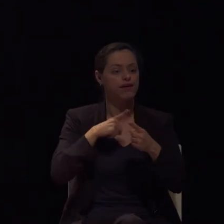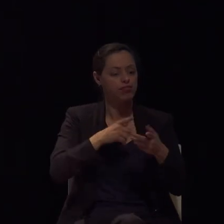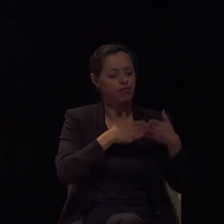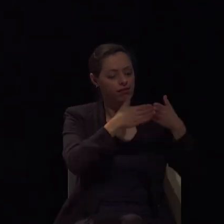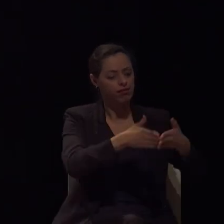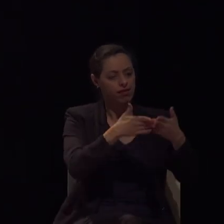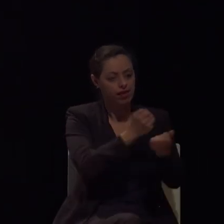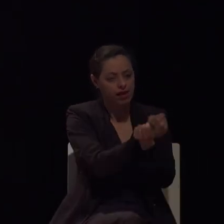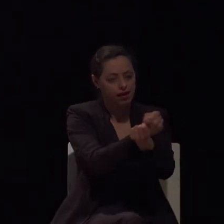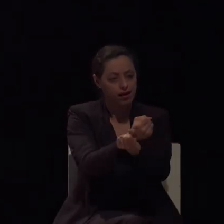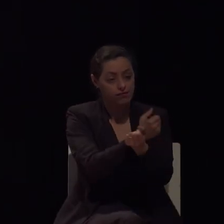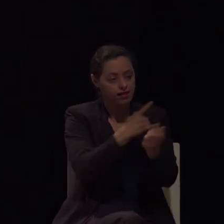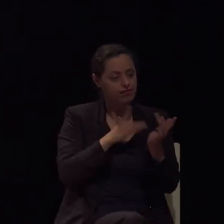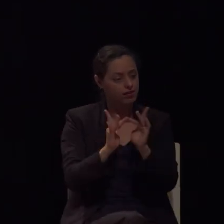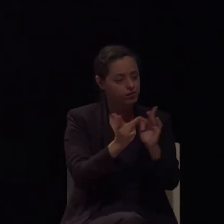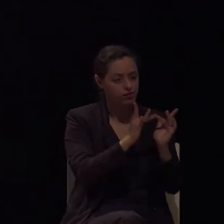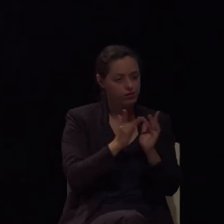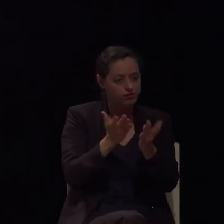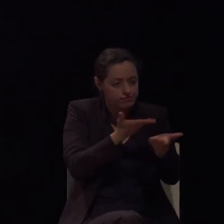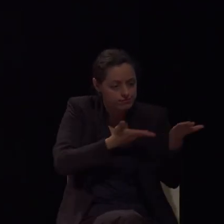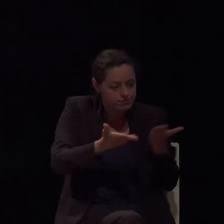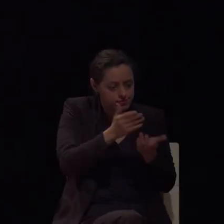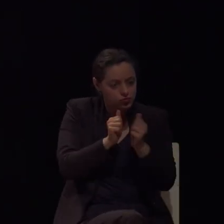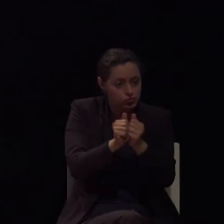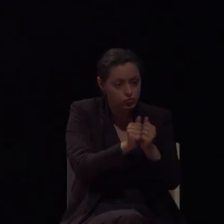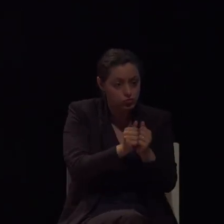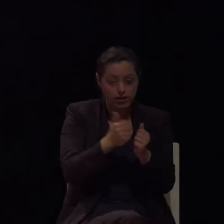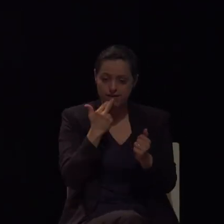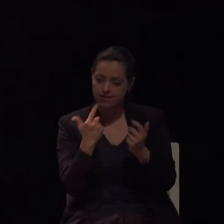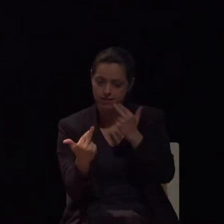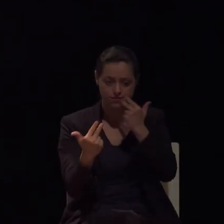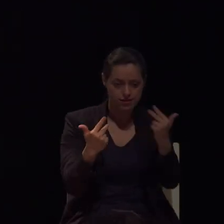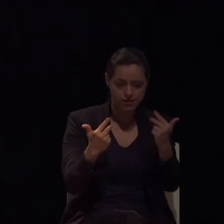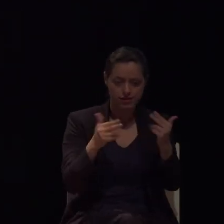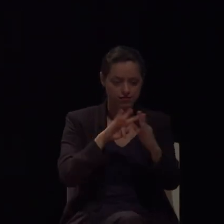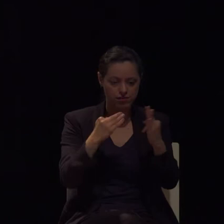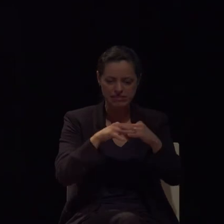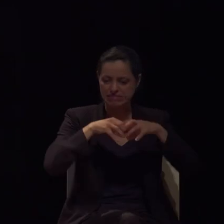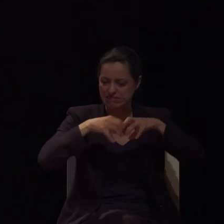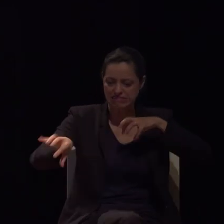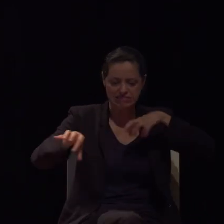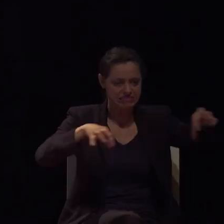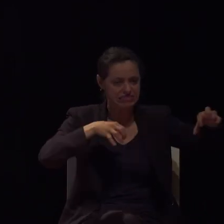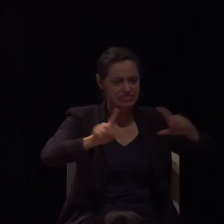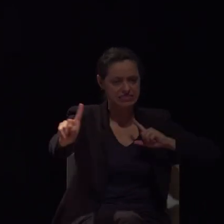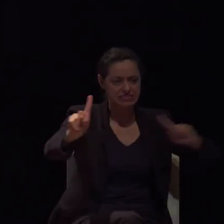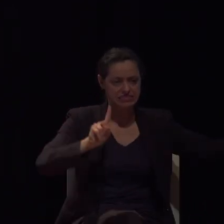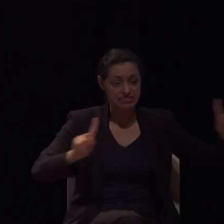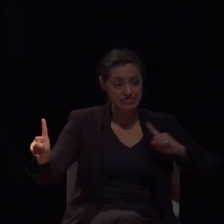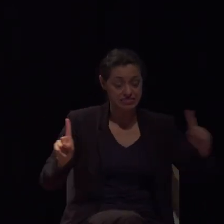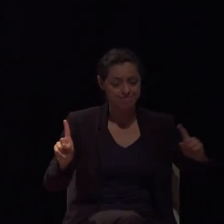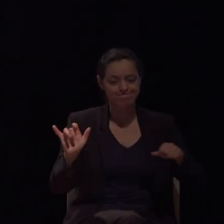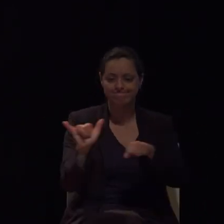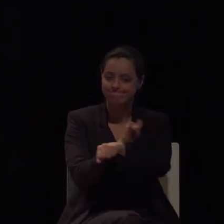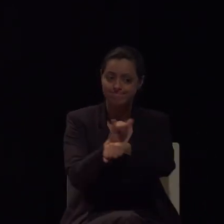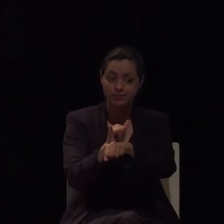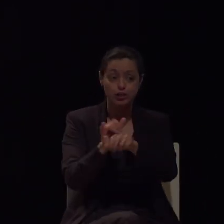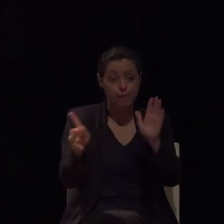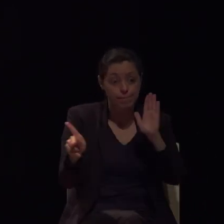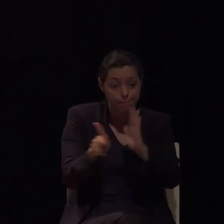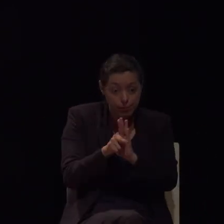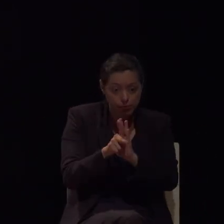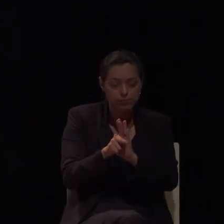enquanto de mesma língua e os de mesma família eram separados devido a esta estratégia escravista